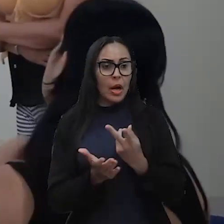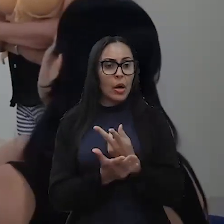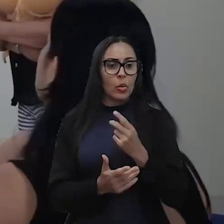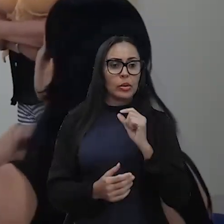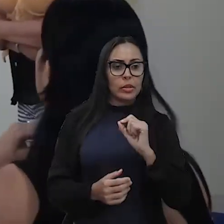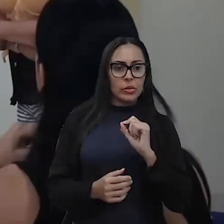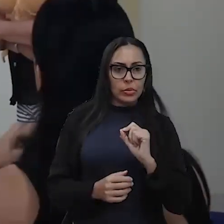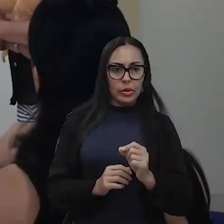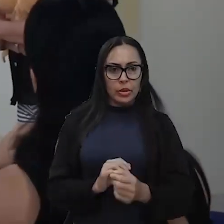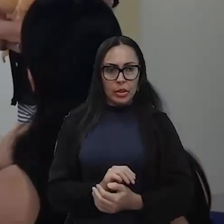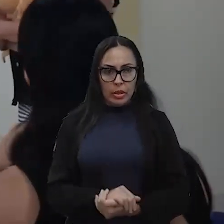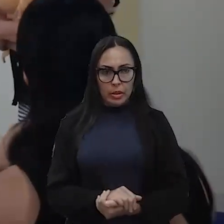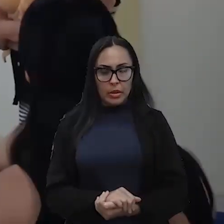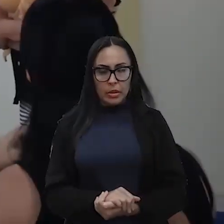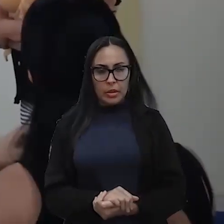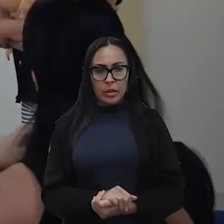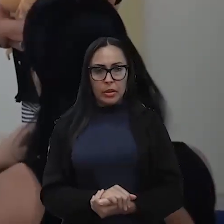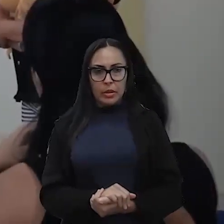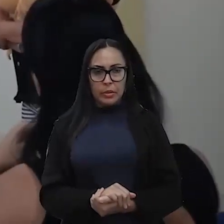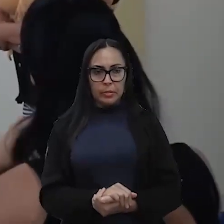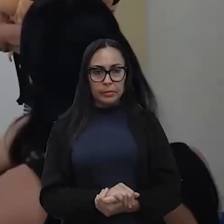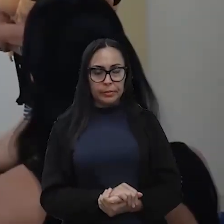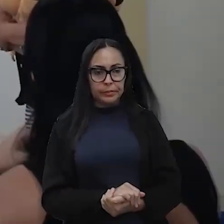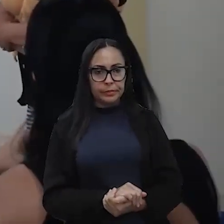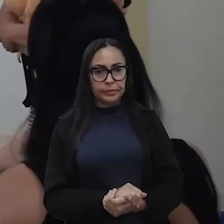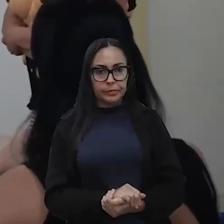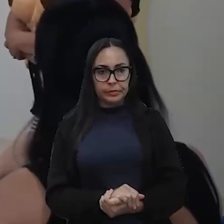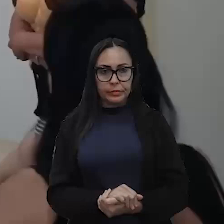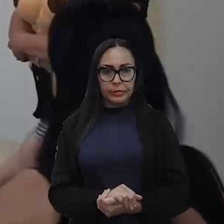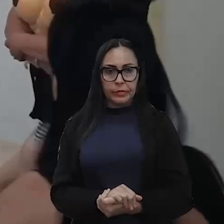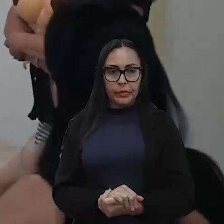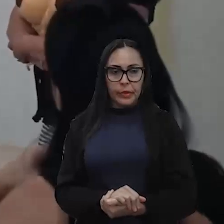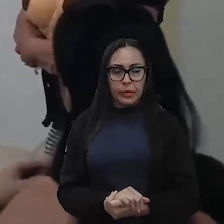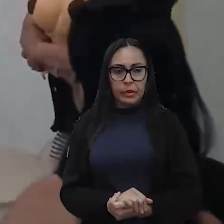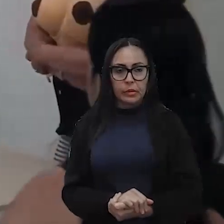Muito comum. Olha aí, vocês vão sair ricos de informação.